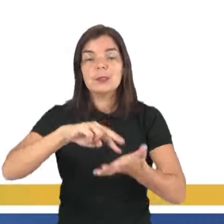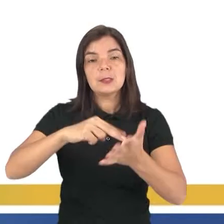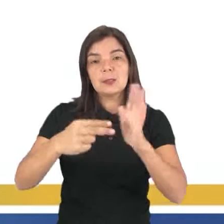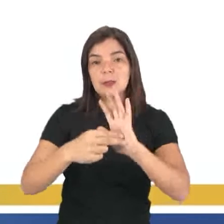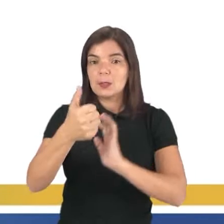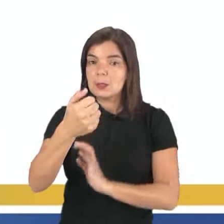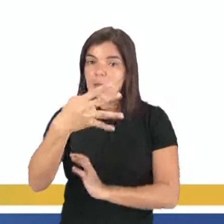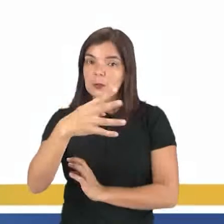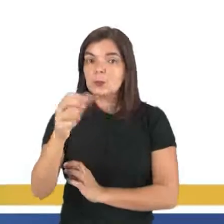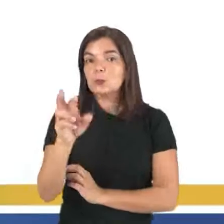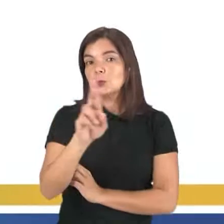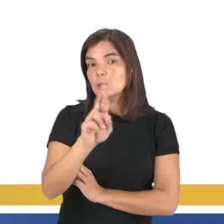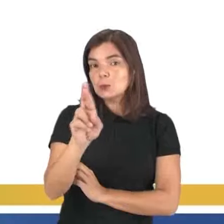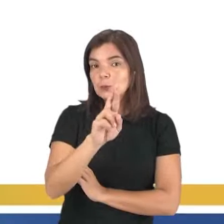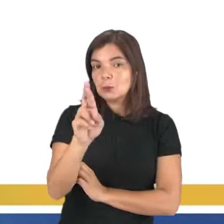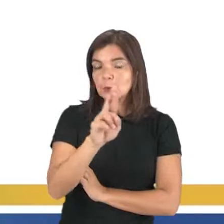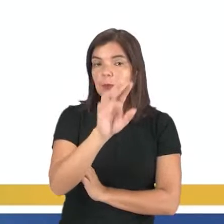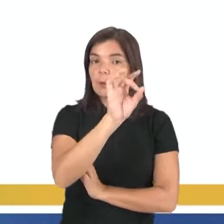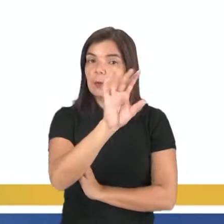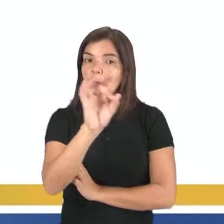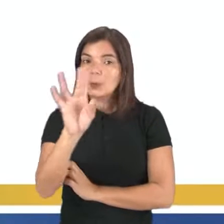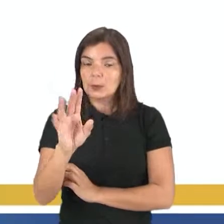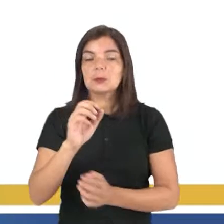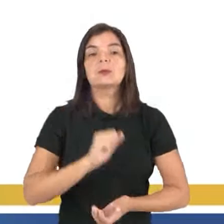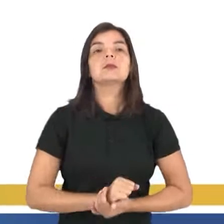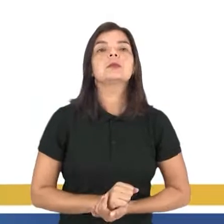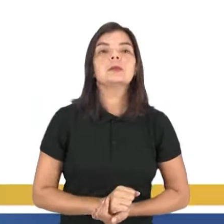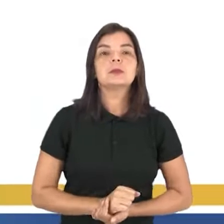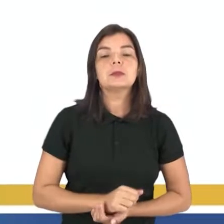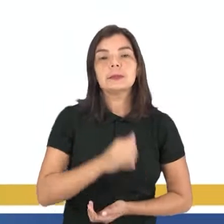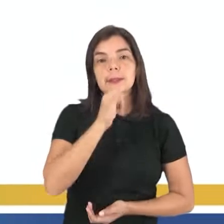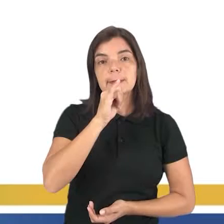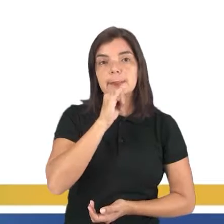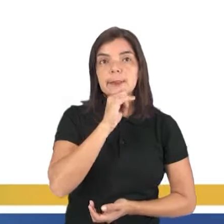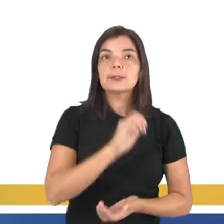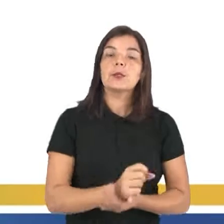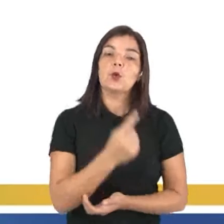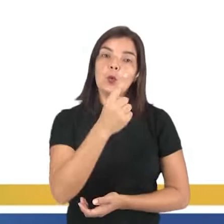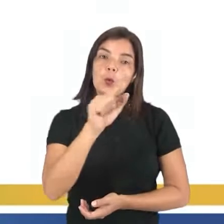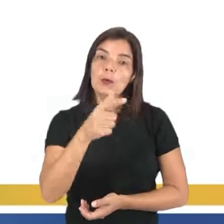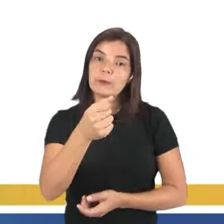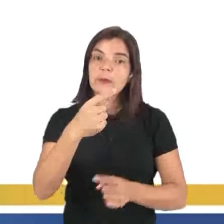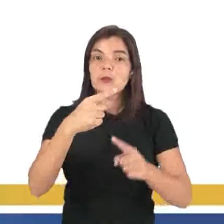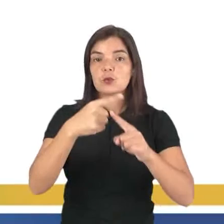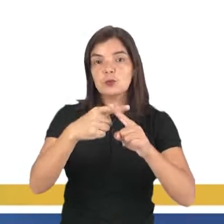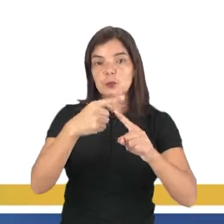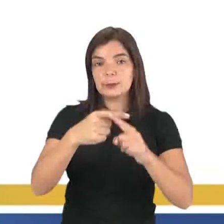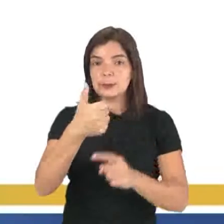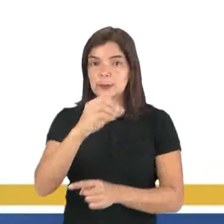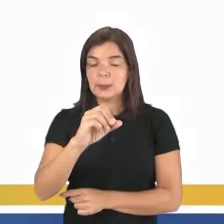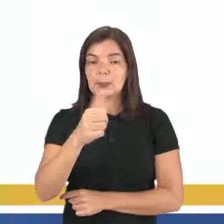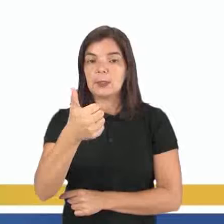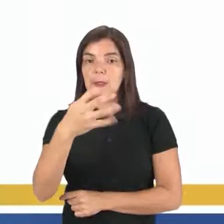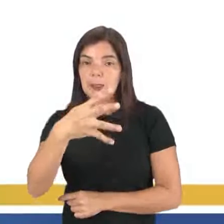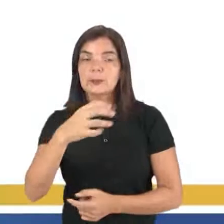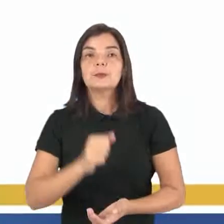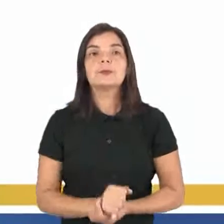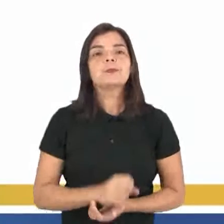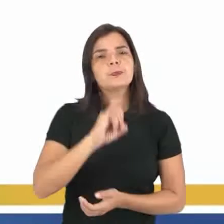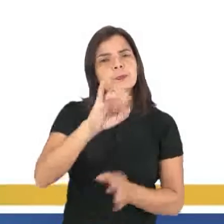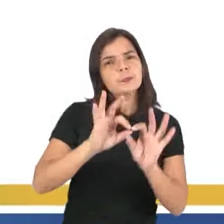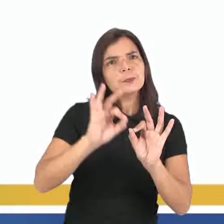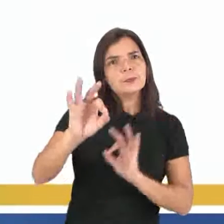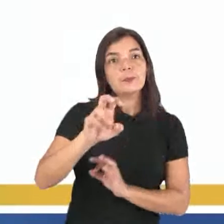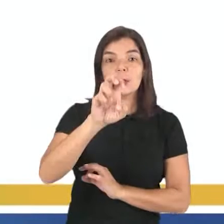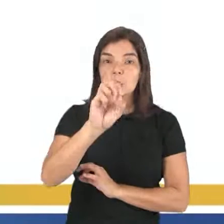14. 1,20 para cada quilômetro. 1,20 vezes 10 dá 12, mais 2, 14, né? Se a distância